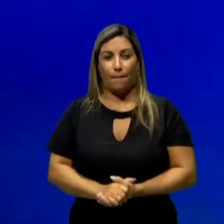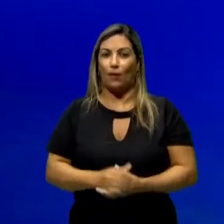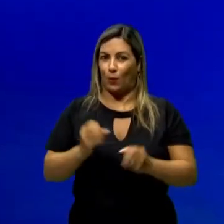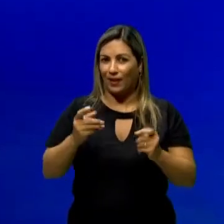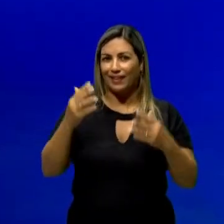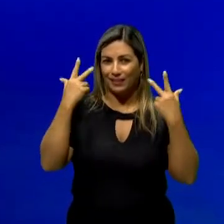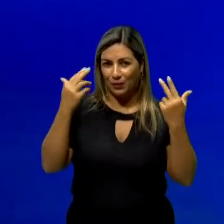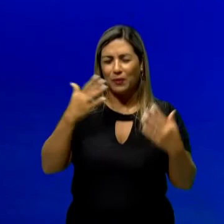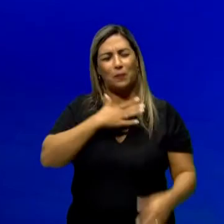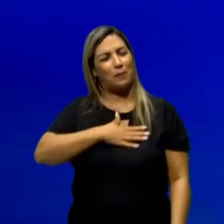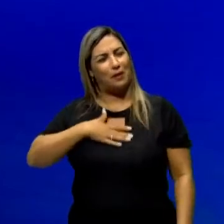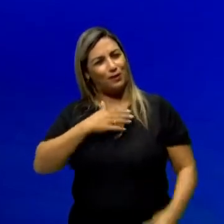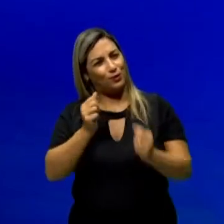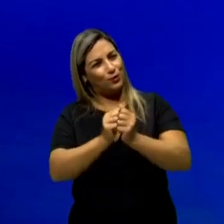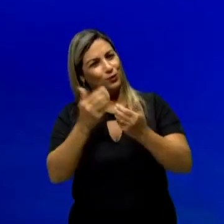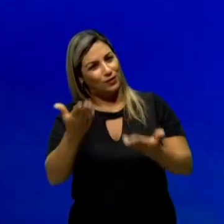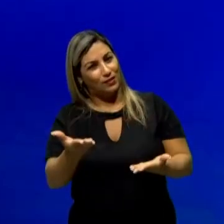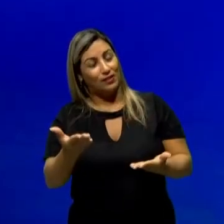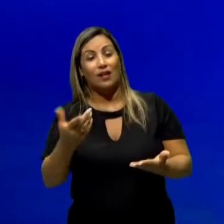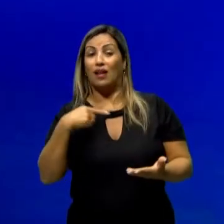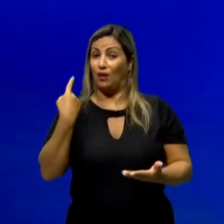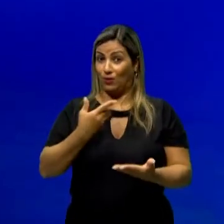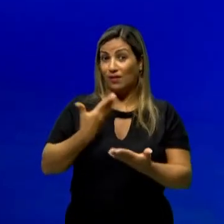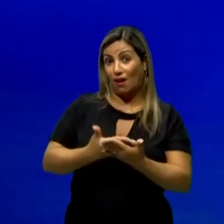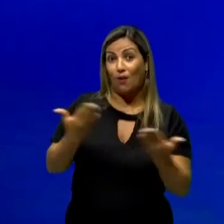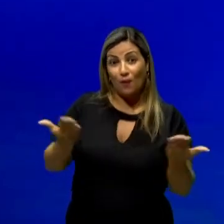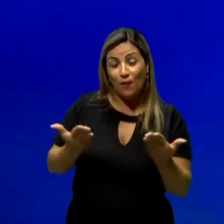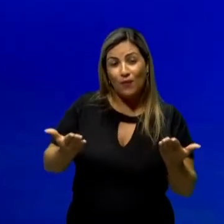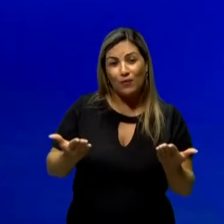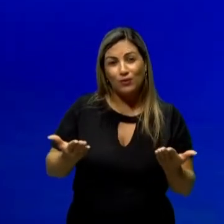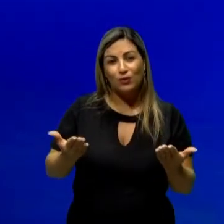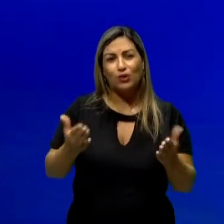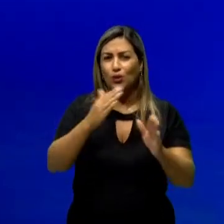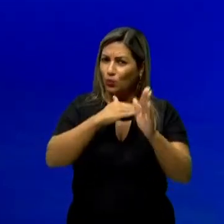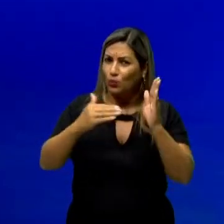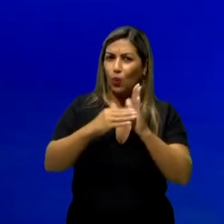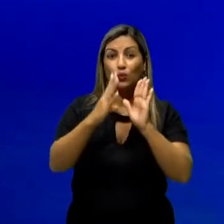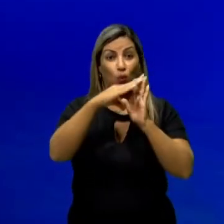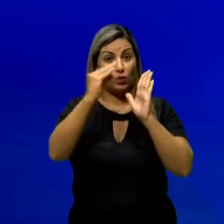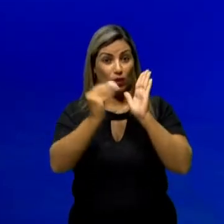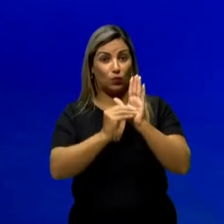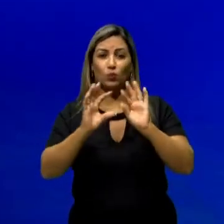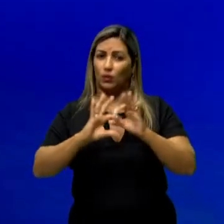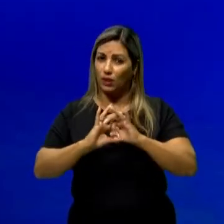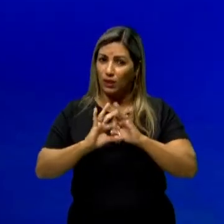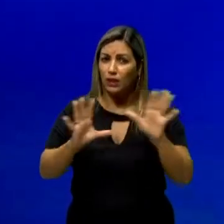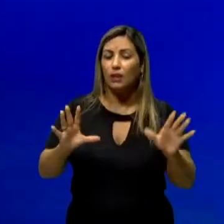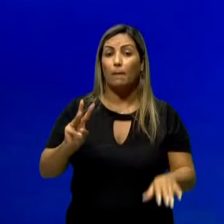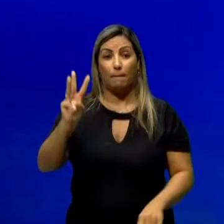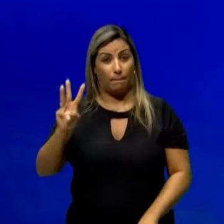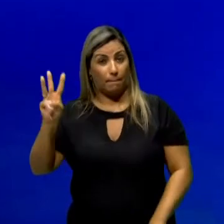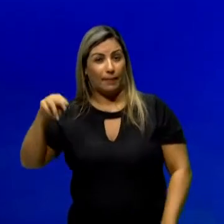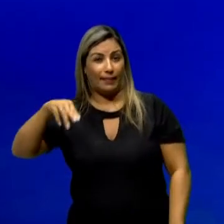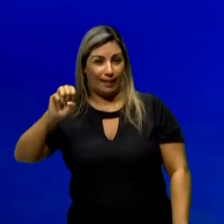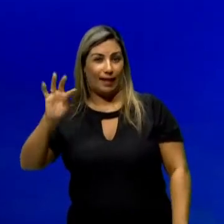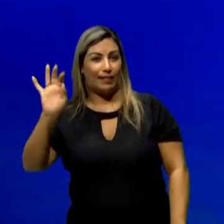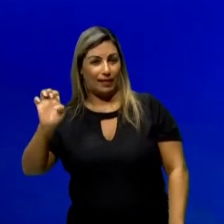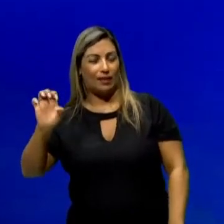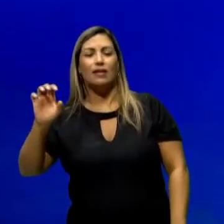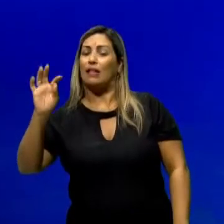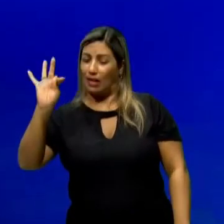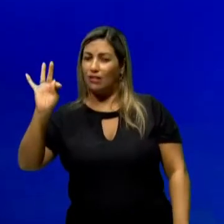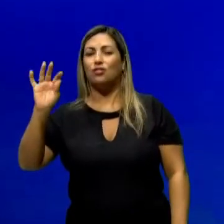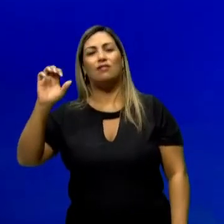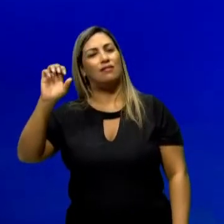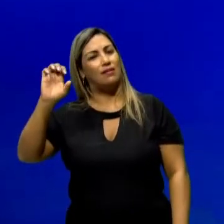um prazer estar com vocês. E essa foi a nossa aula de hoje. Todo o conteúdo estará disponível no portal NetEscola.